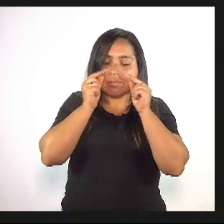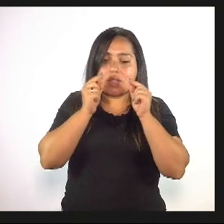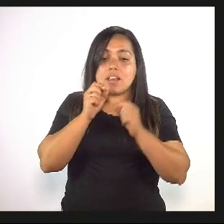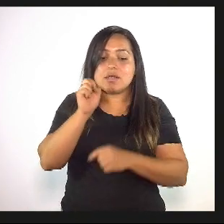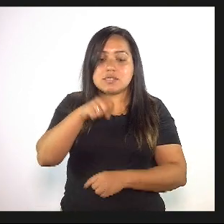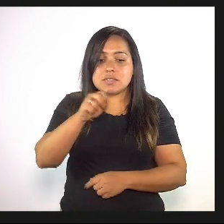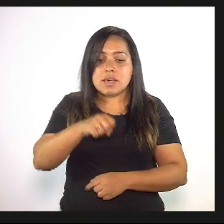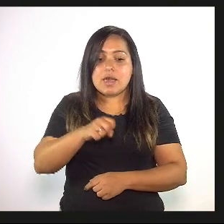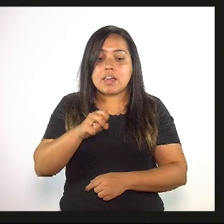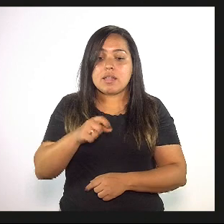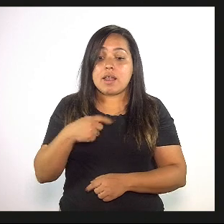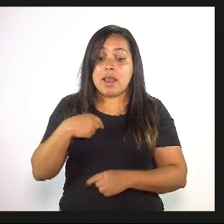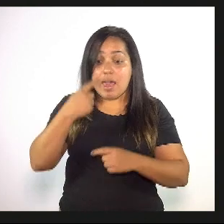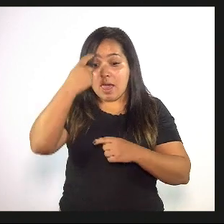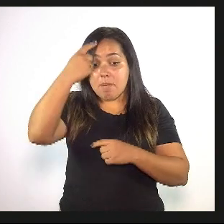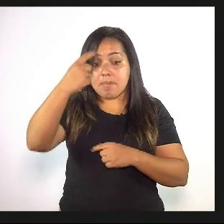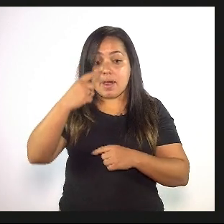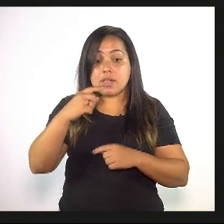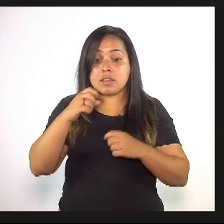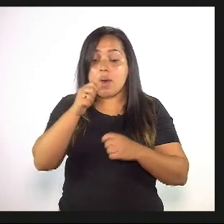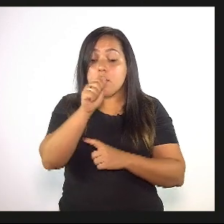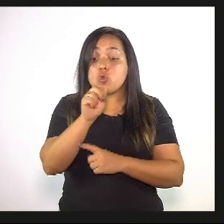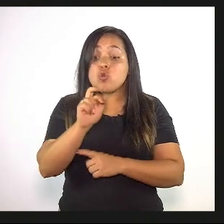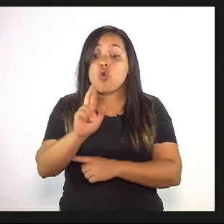pela TV Alerj, hein?